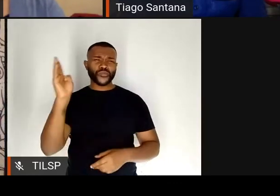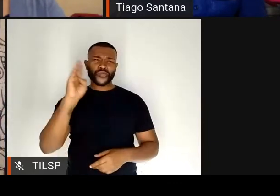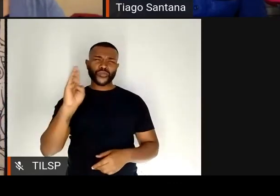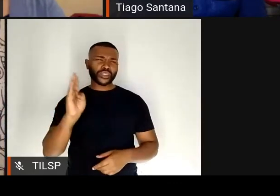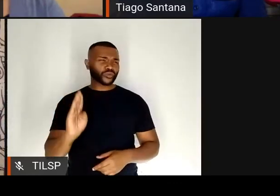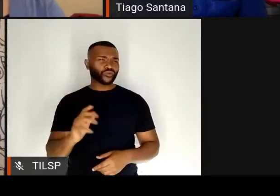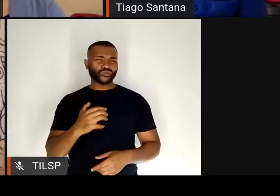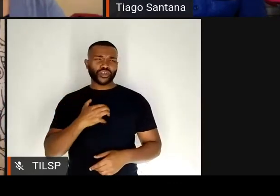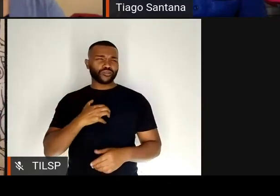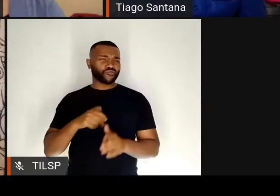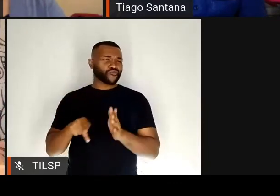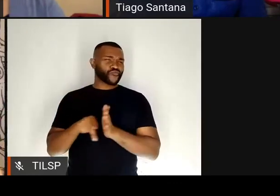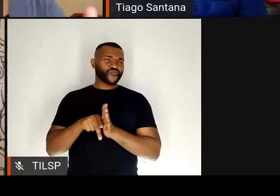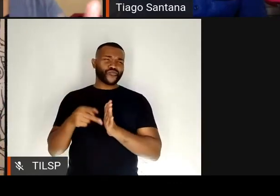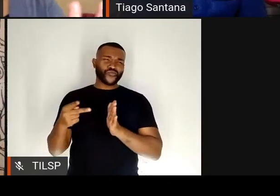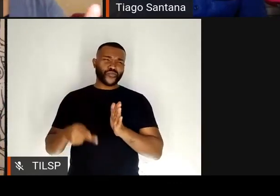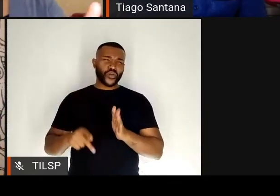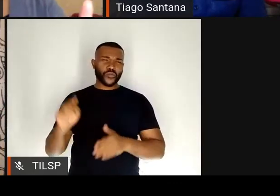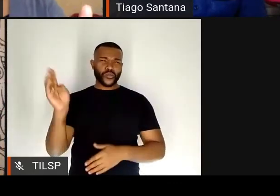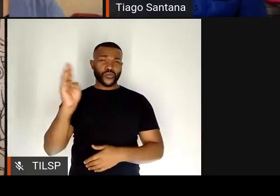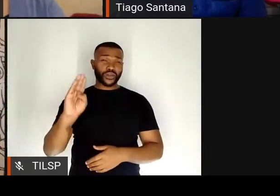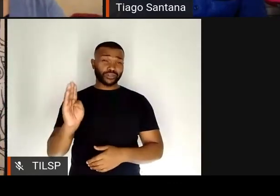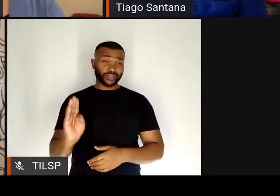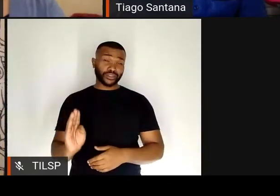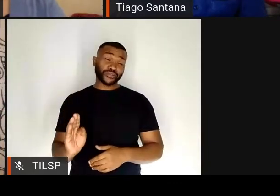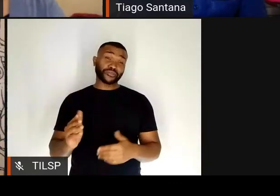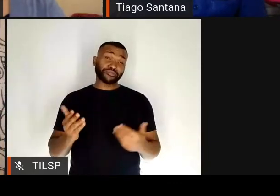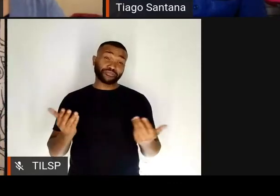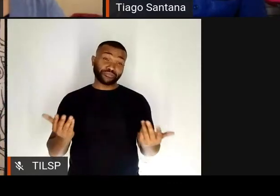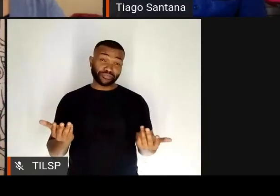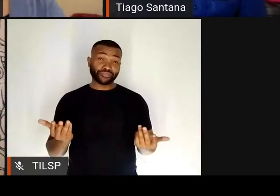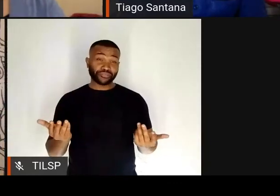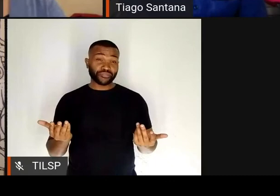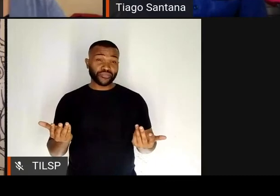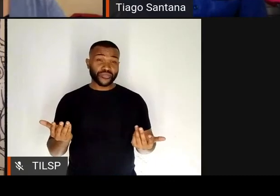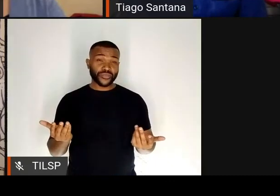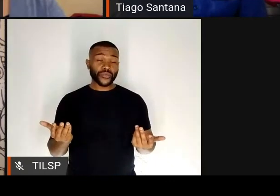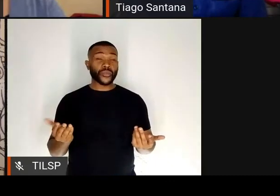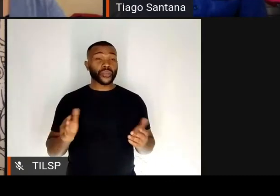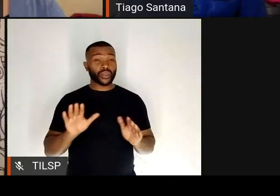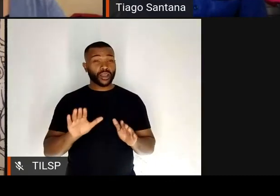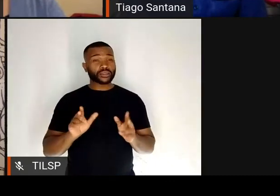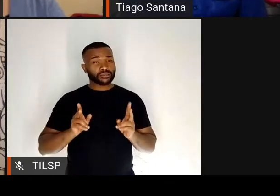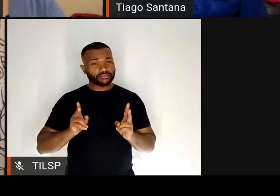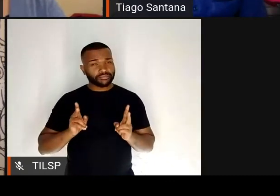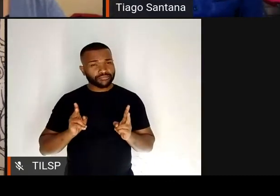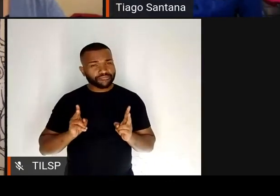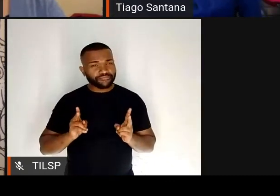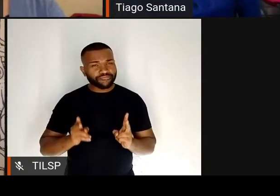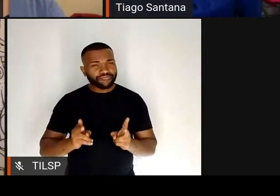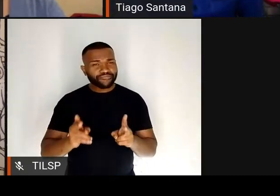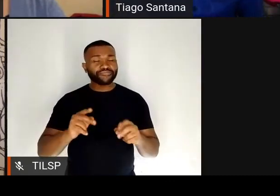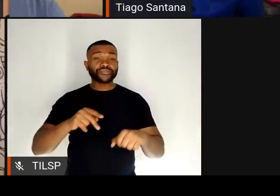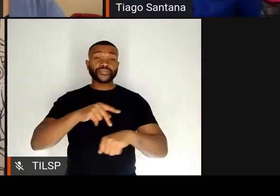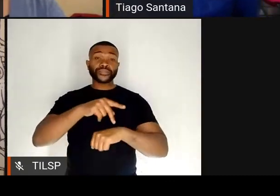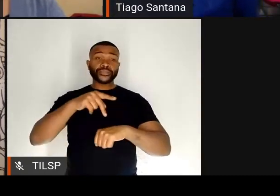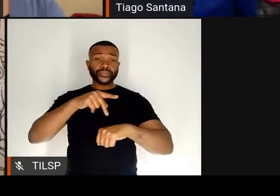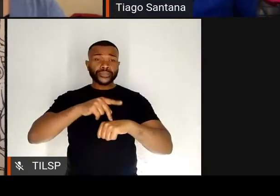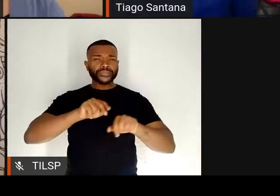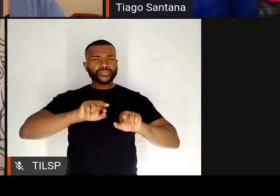brasileiro, melhor do que um jeitinho, mas ainda assim é um país com uma complexidade